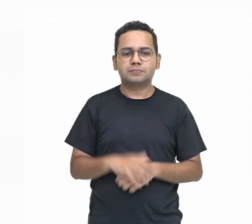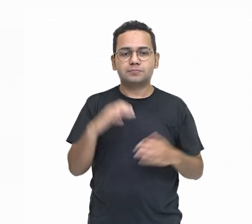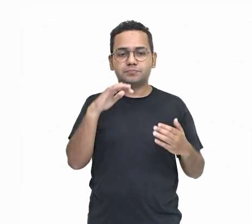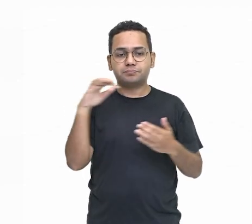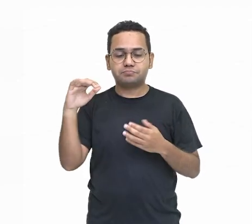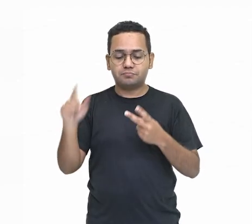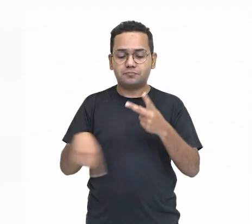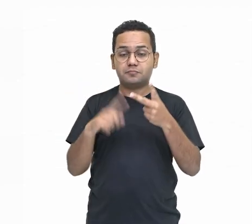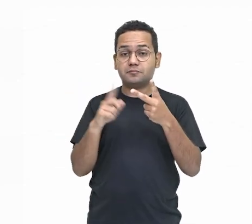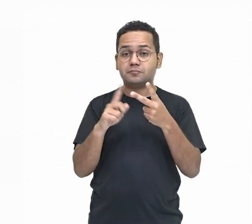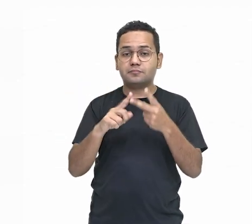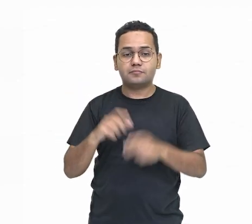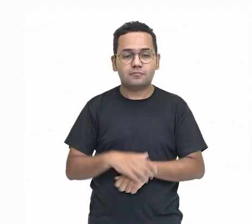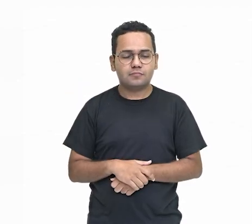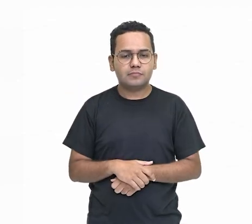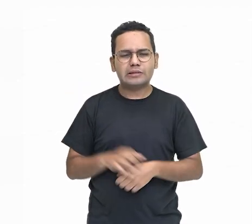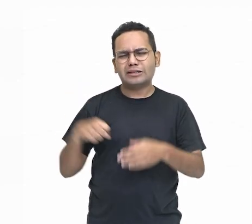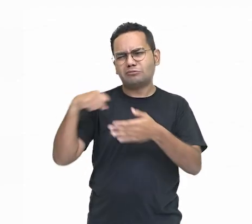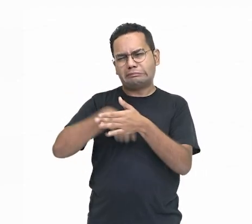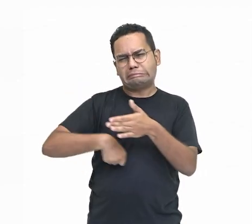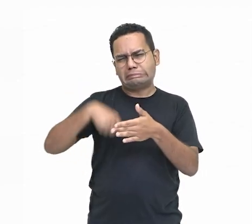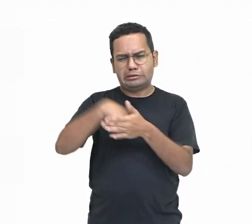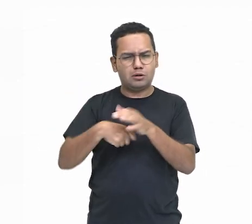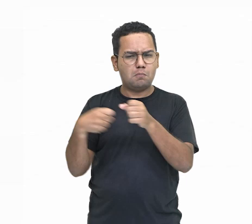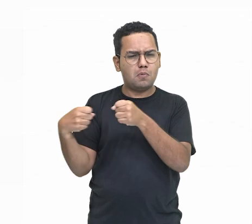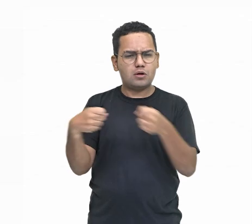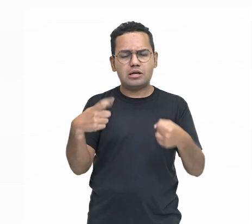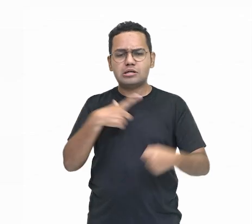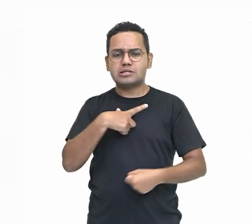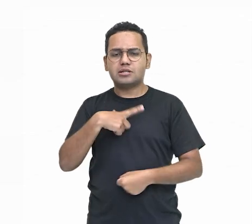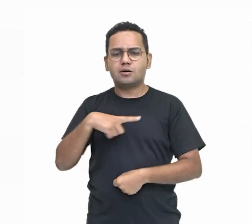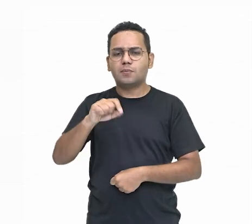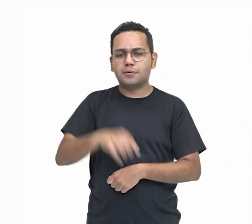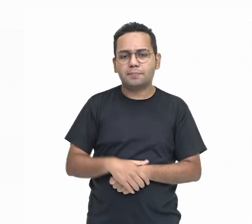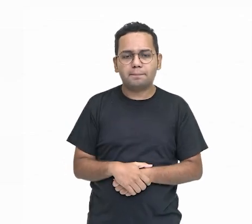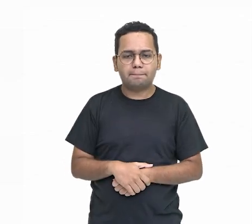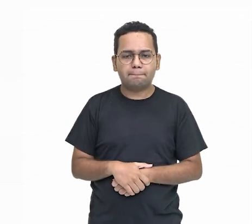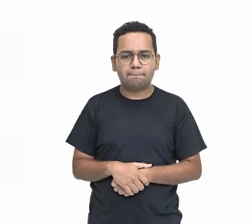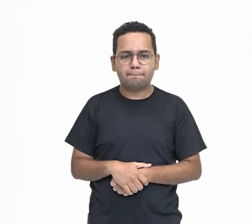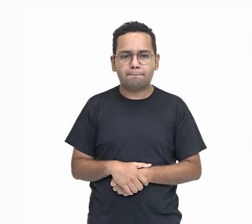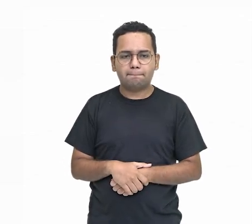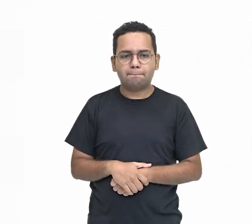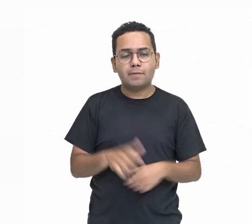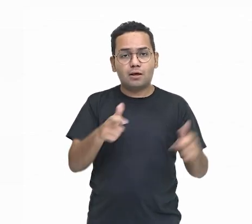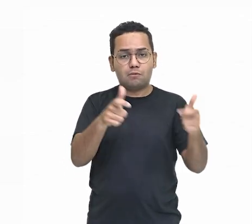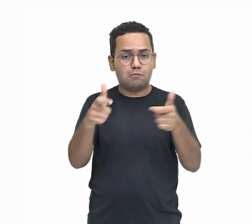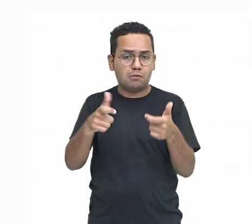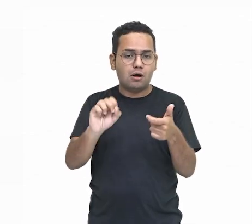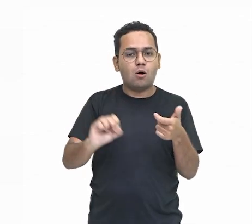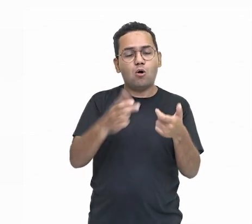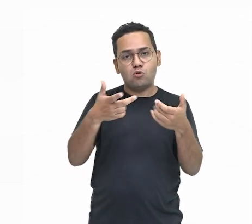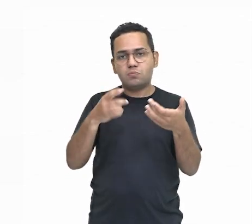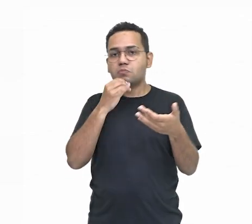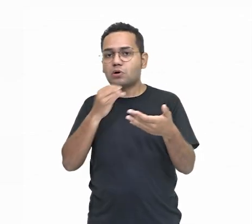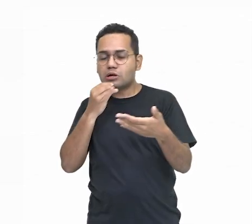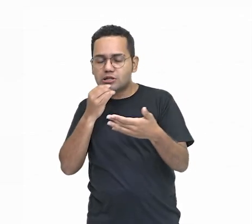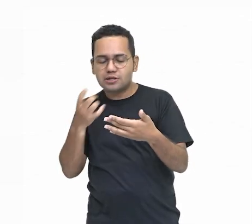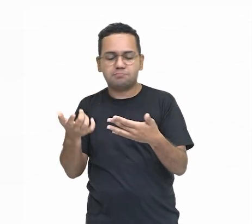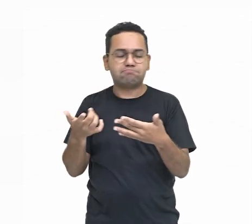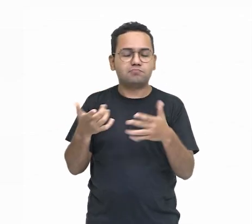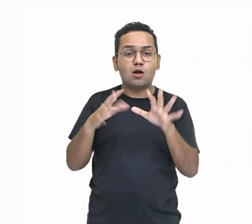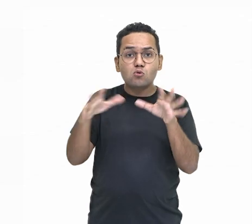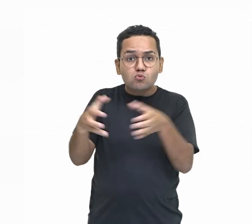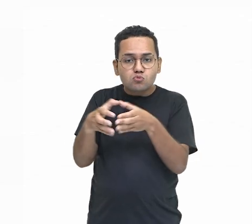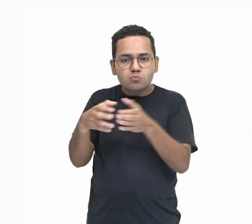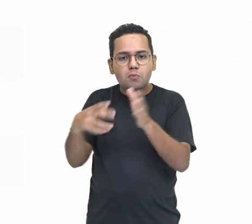Política é a luta pelo poder, seja entre estados, seja entre grupos dentro do Estado, para